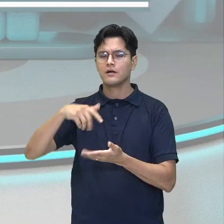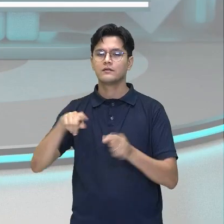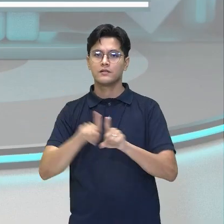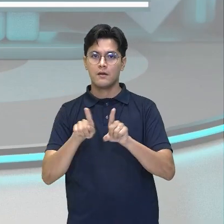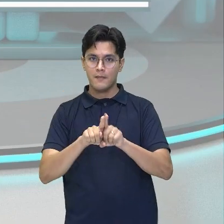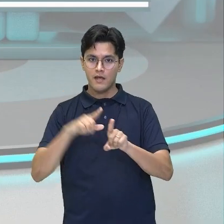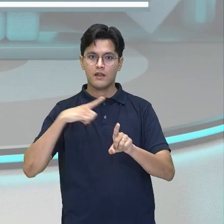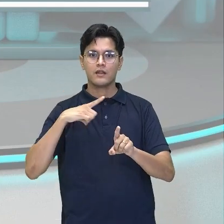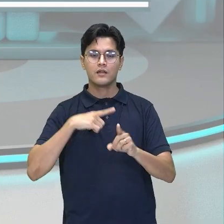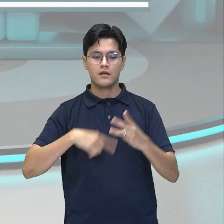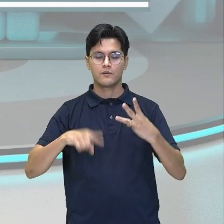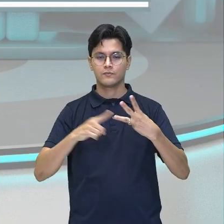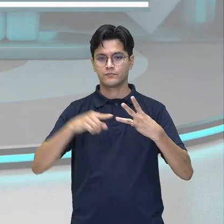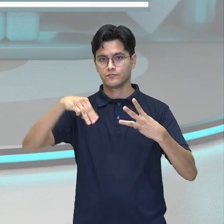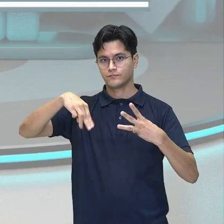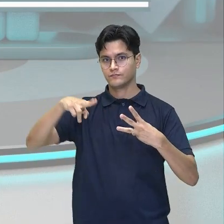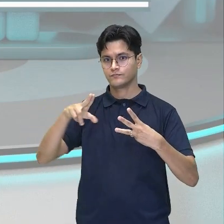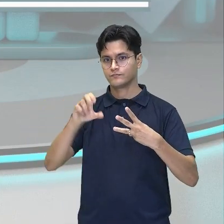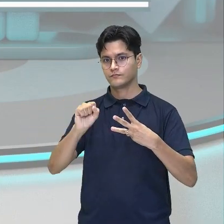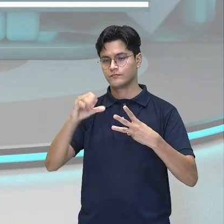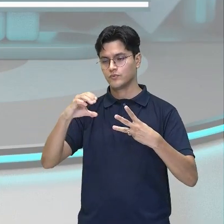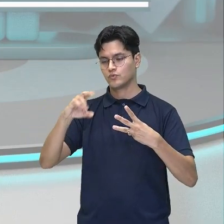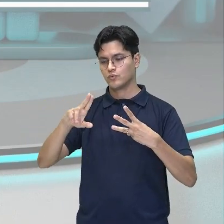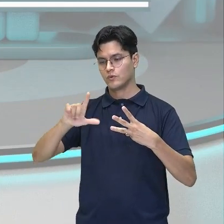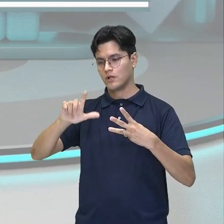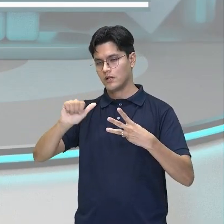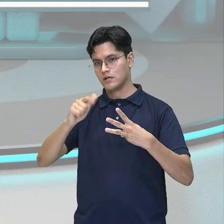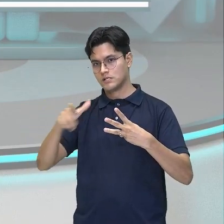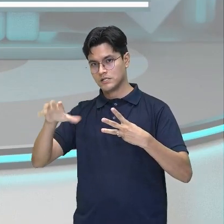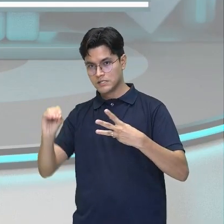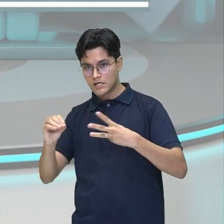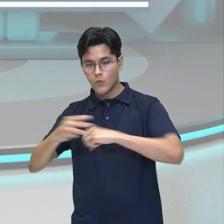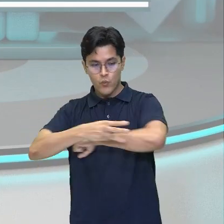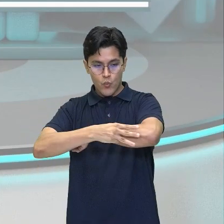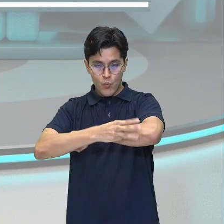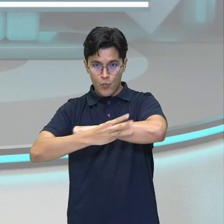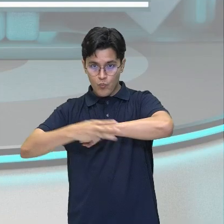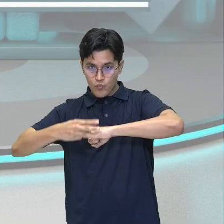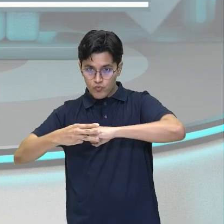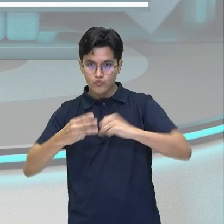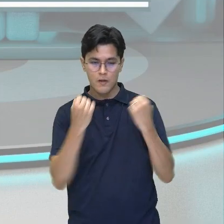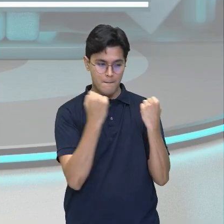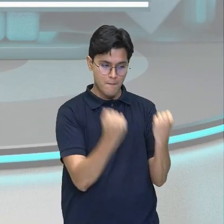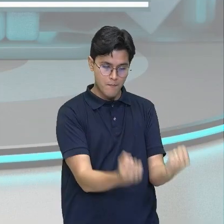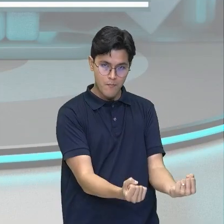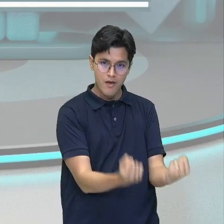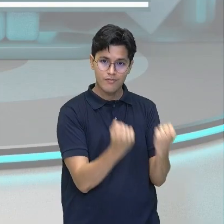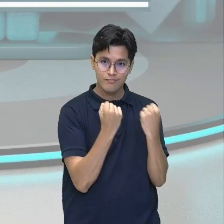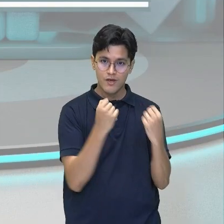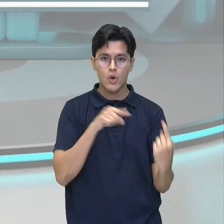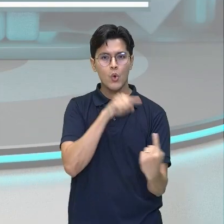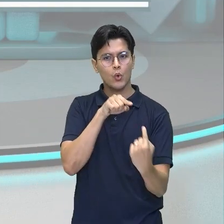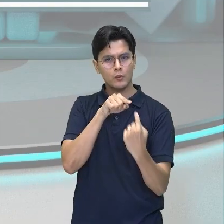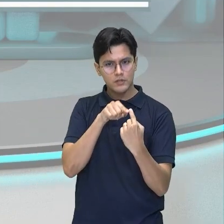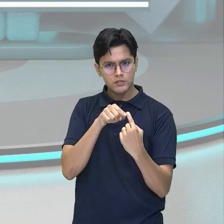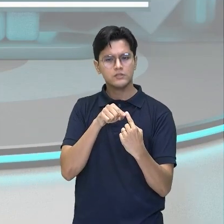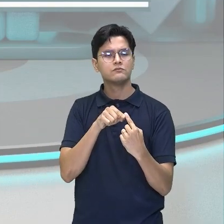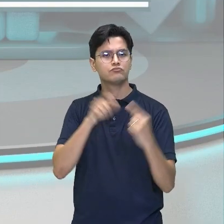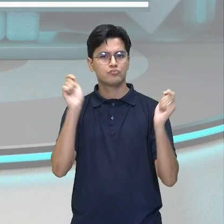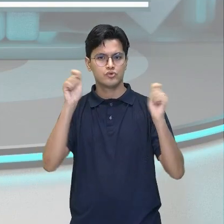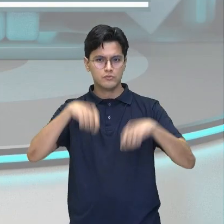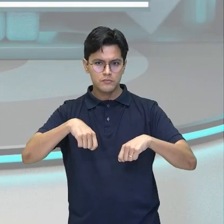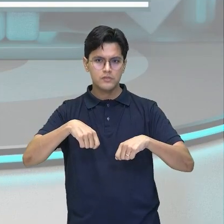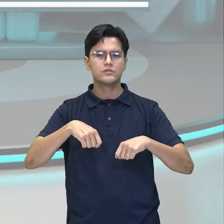super importante para manter a saúde dos nossos músculos, né, em dia, né, fortalecendo, desenvolvendo a nossa